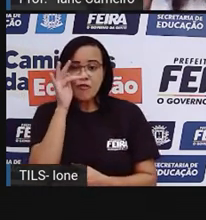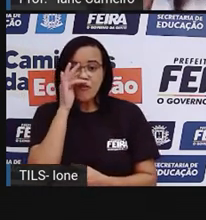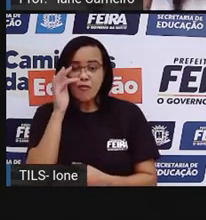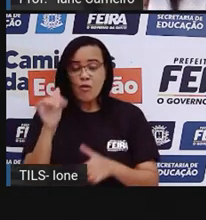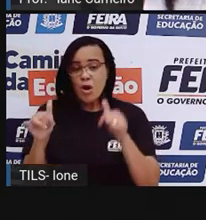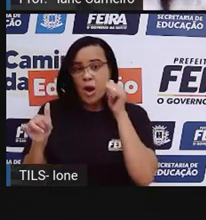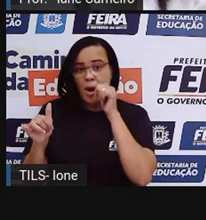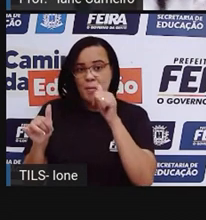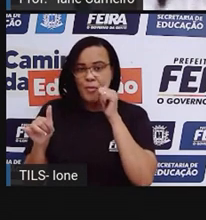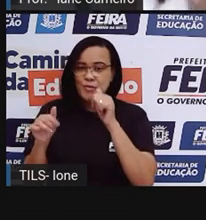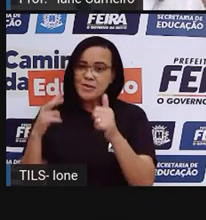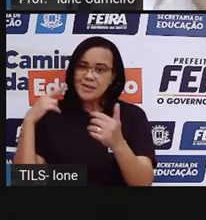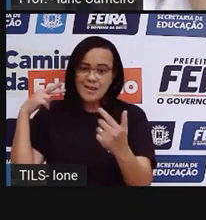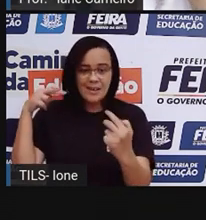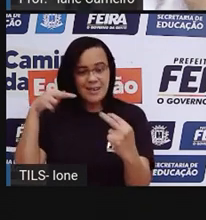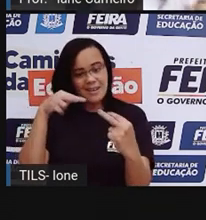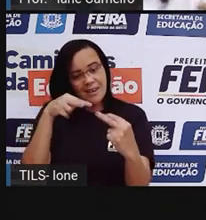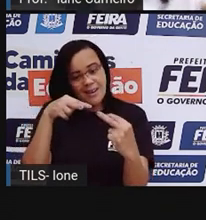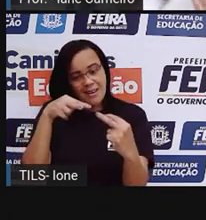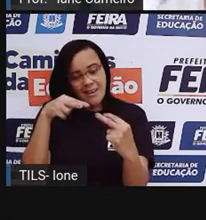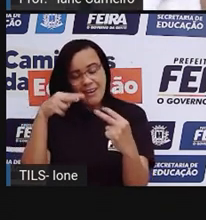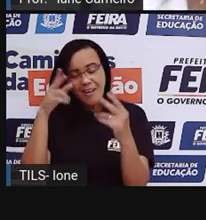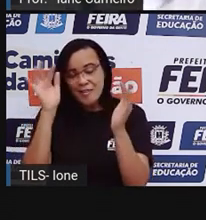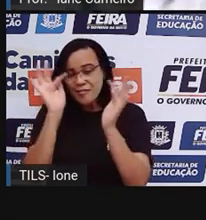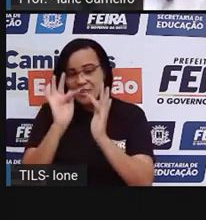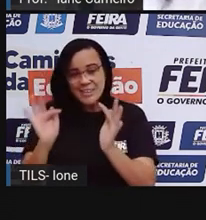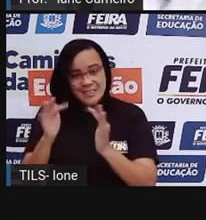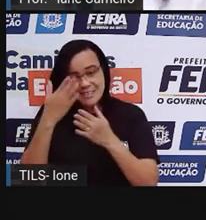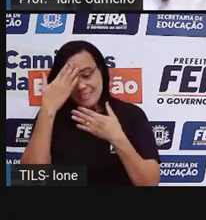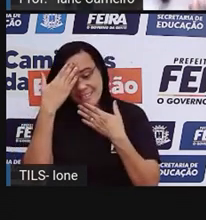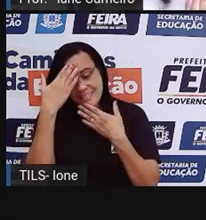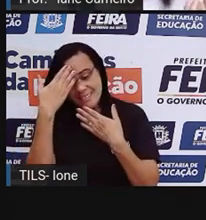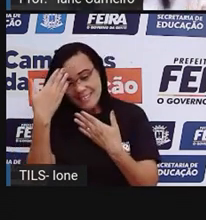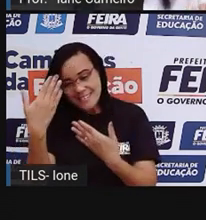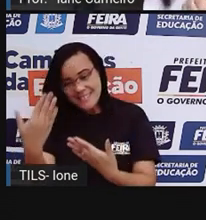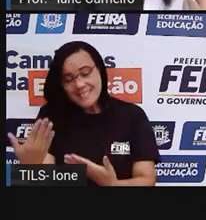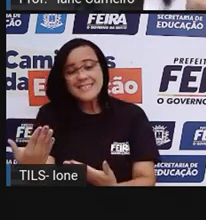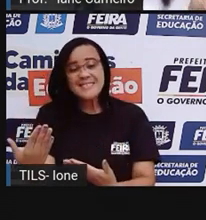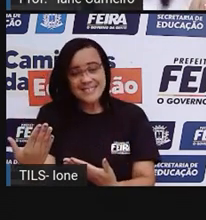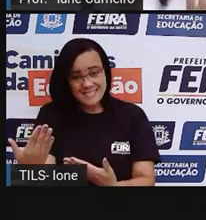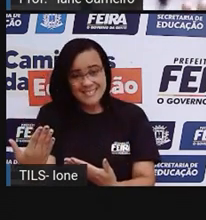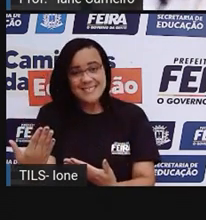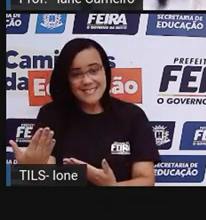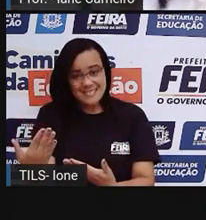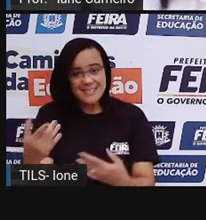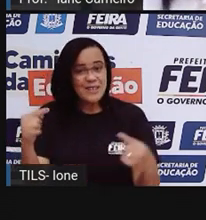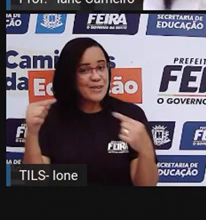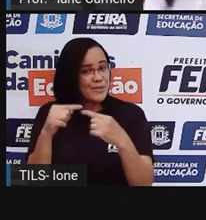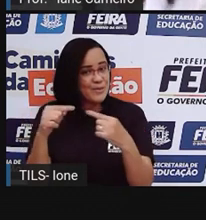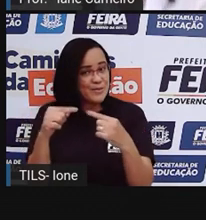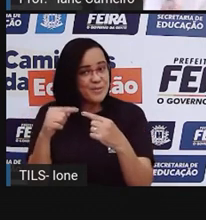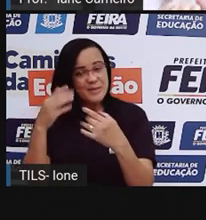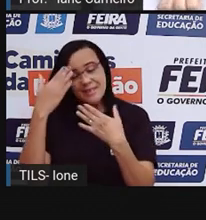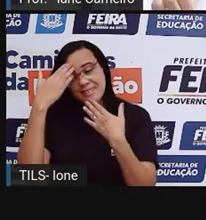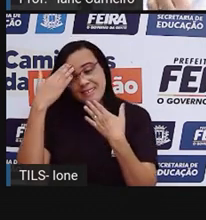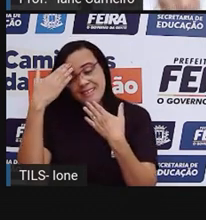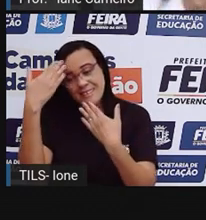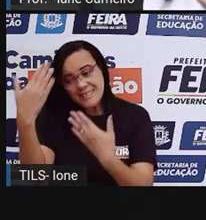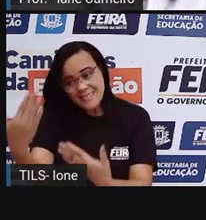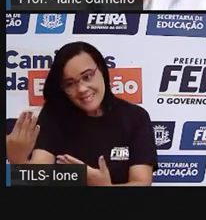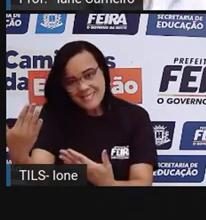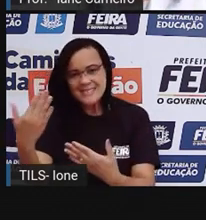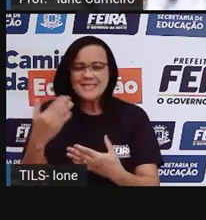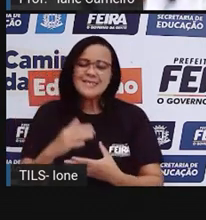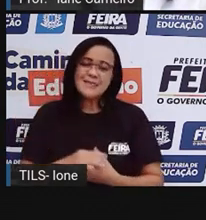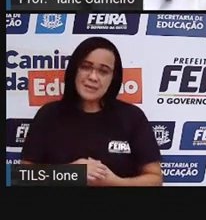de gratidão para ele. Ou pode ser que ele esteja dando a flor em um gesto de gratidão para ela, né?